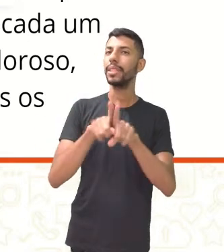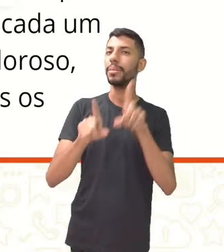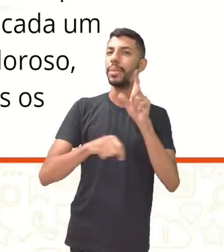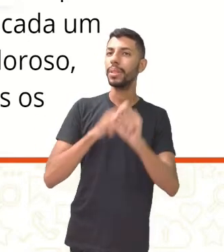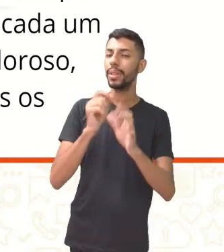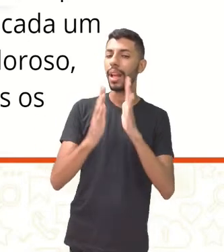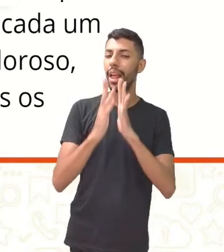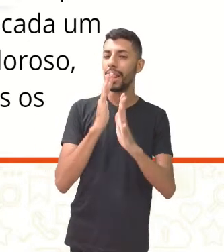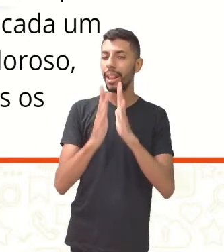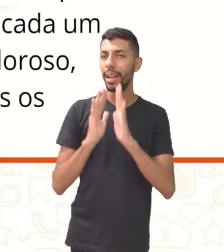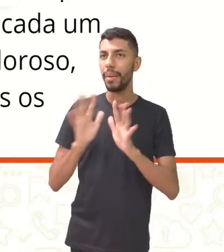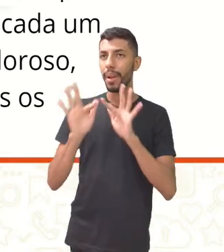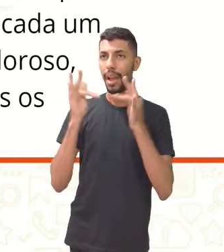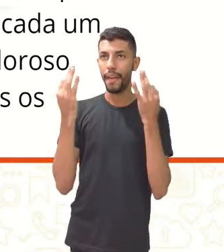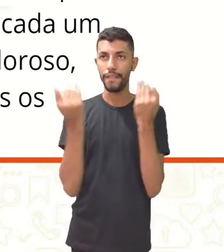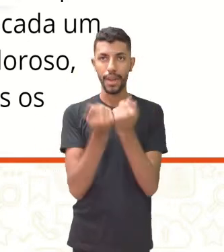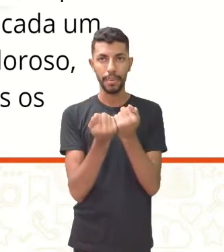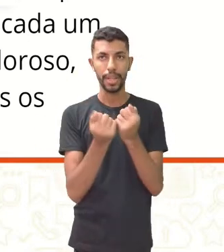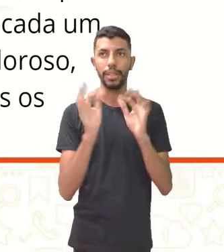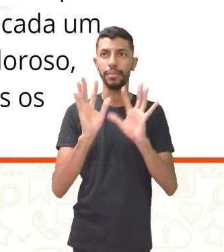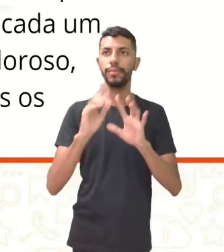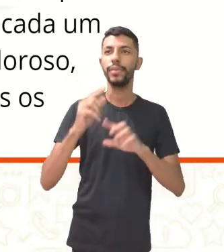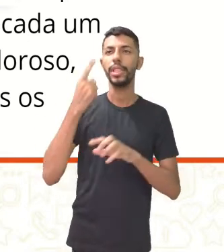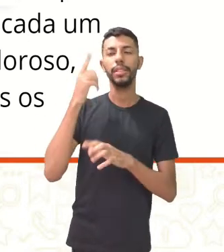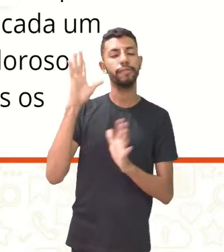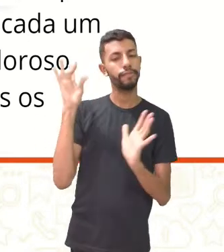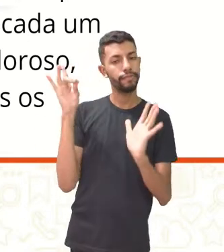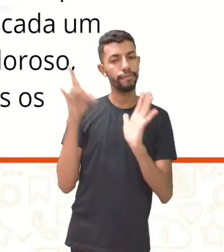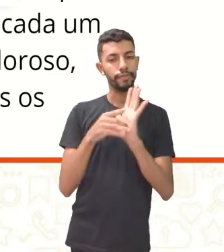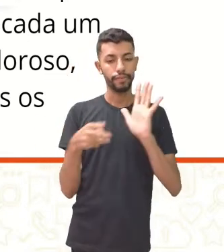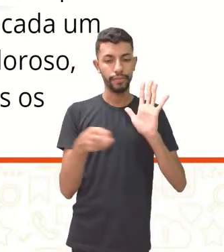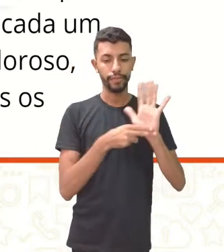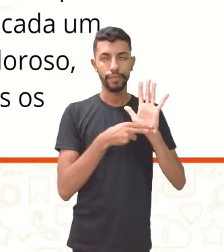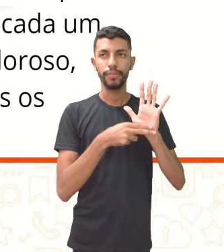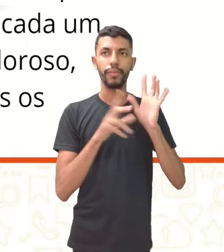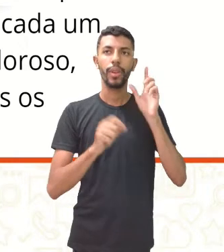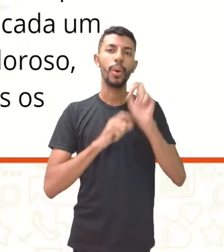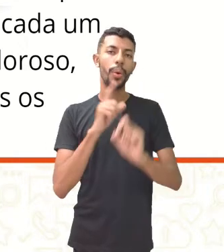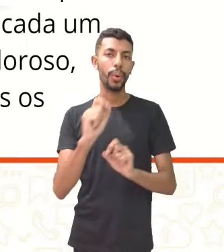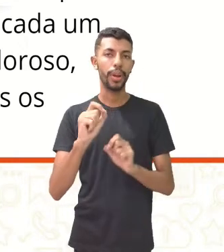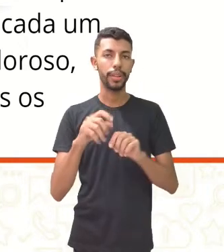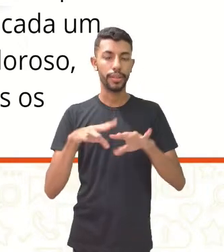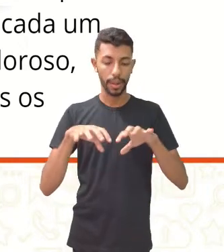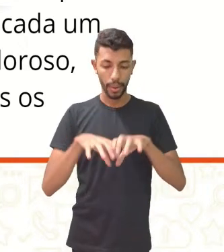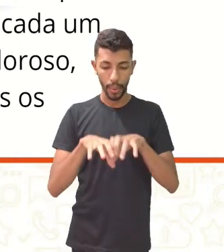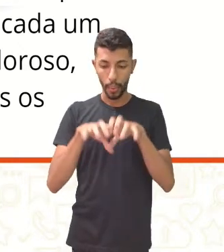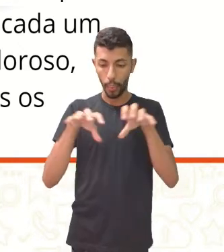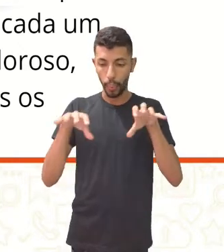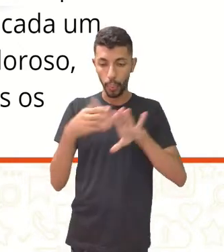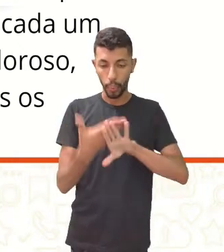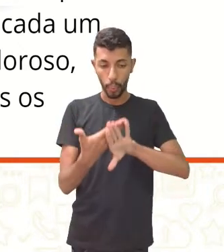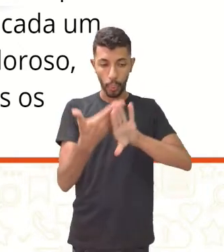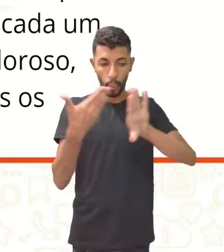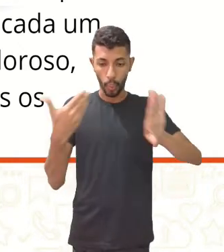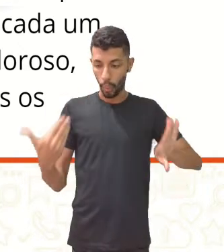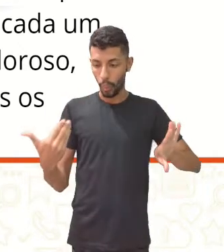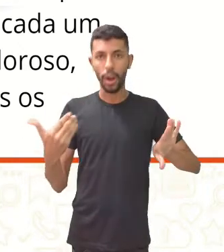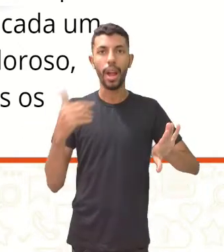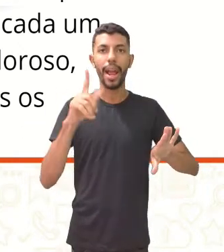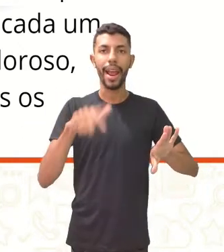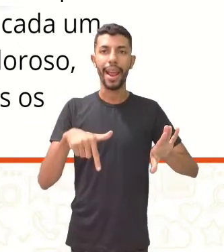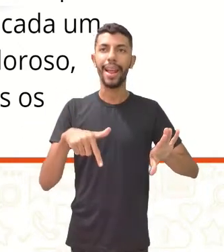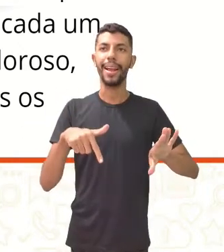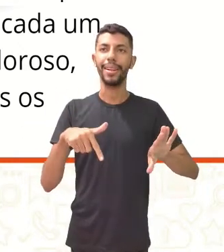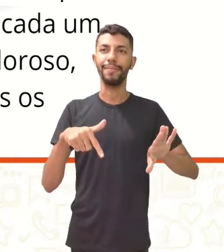dinâmica familiar. Um fato a ser admitido é que essa separação é algo